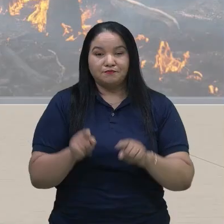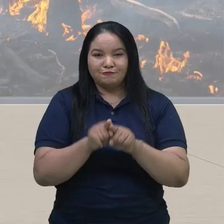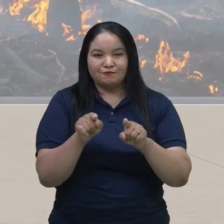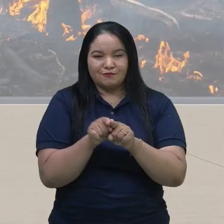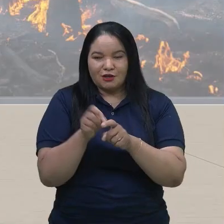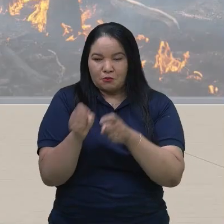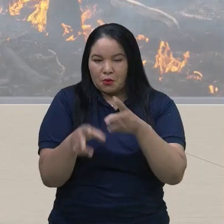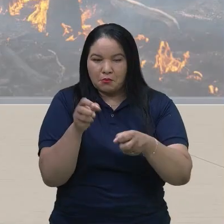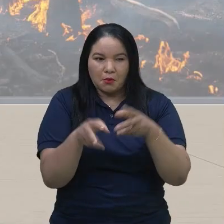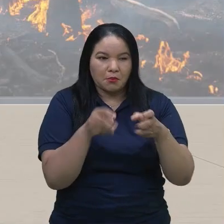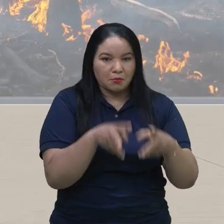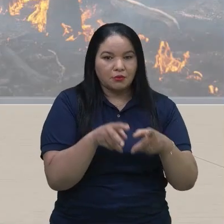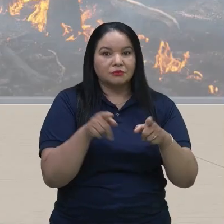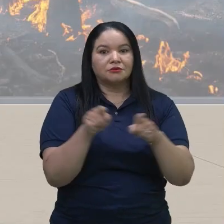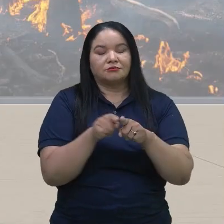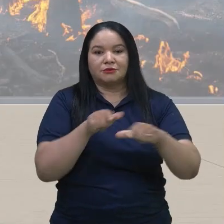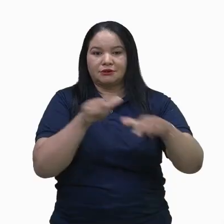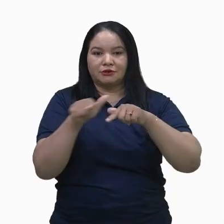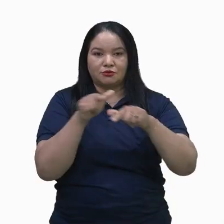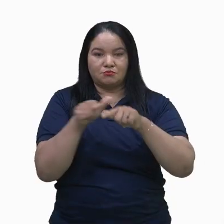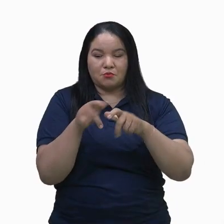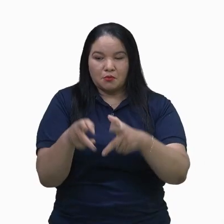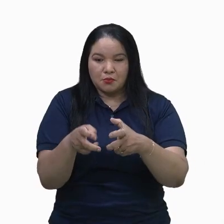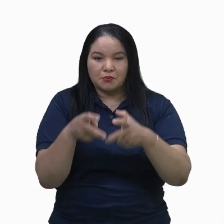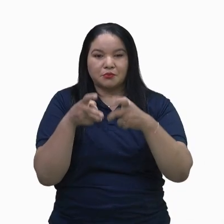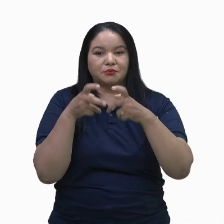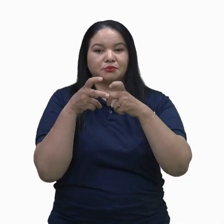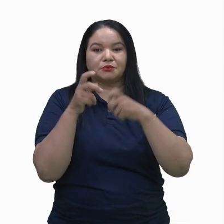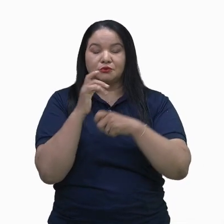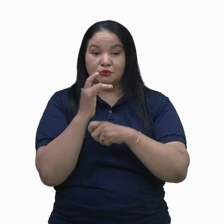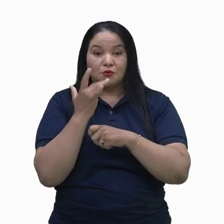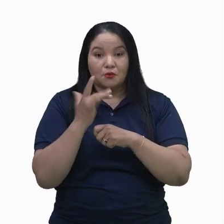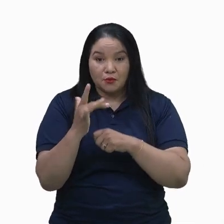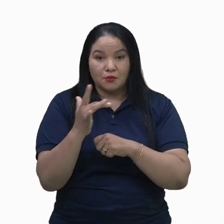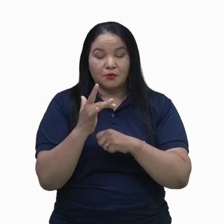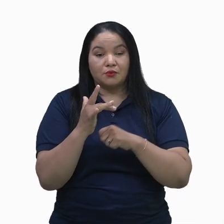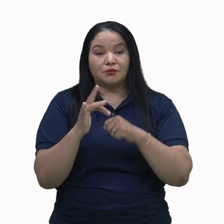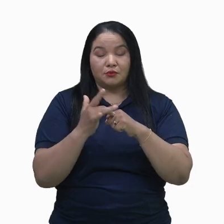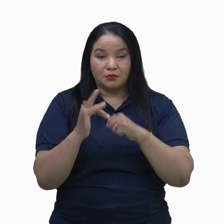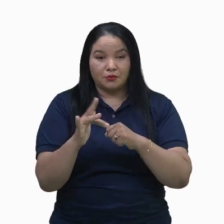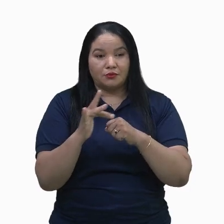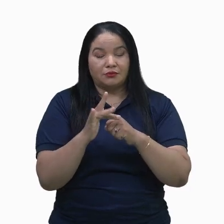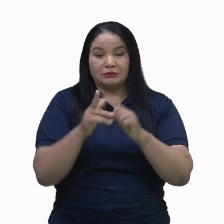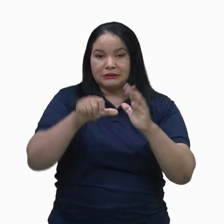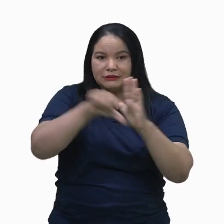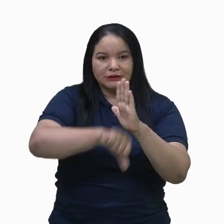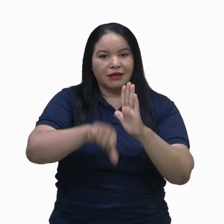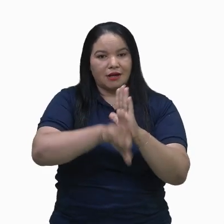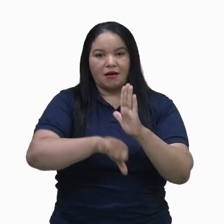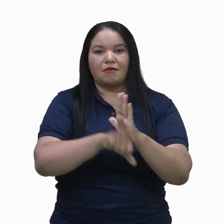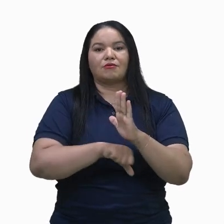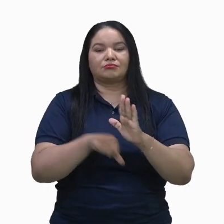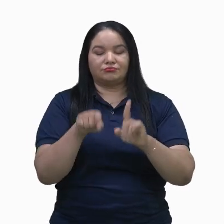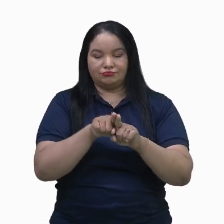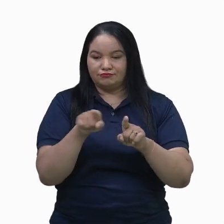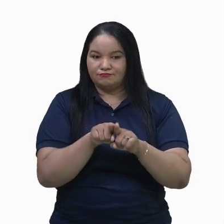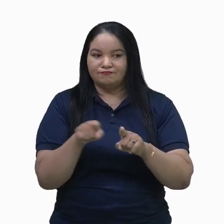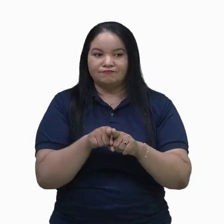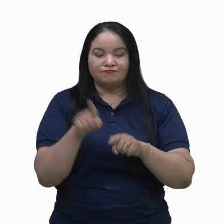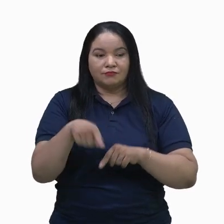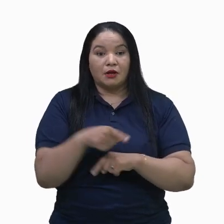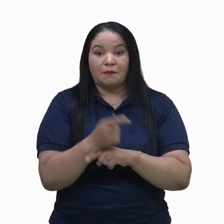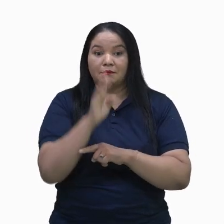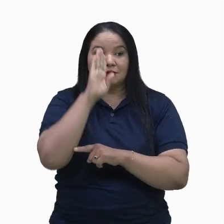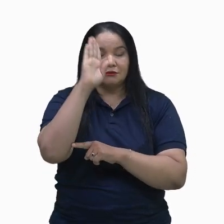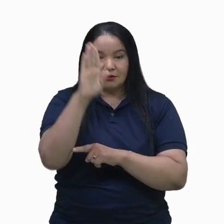né? Falamos ali da atividade do garimpo, muitas das vezes também que ocorre de forma ilegal, né? Aí nós temos principalmente